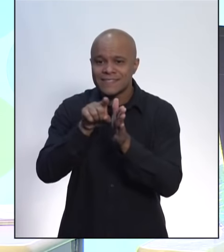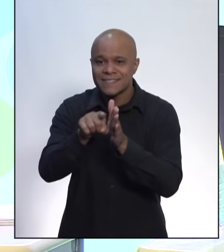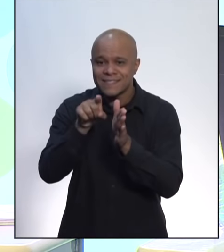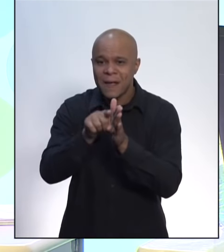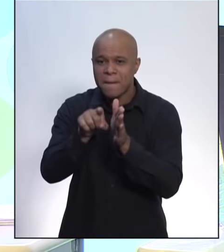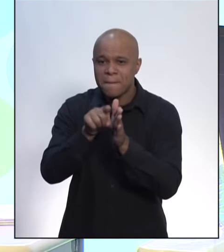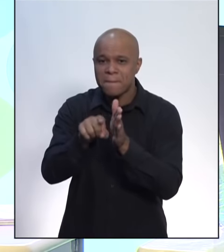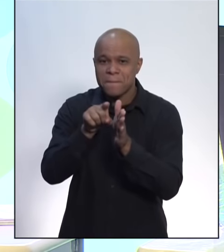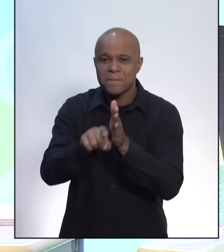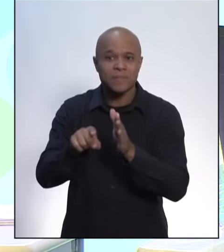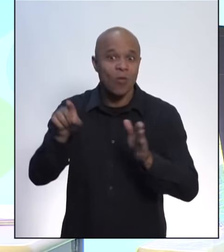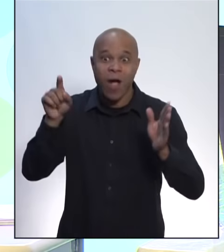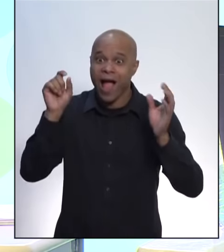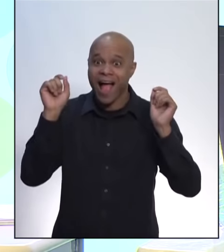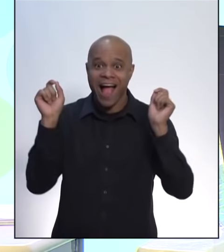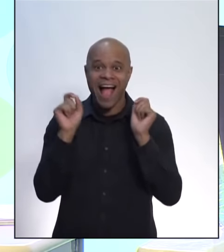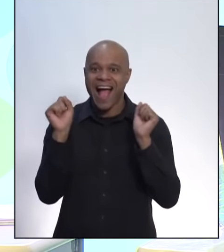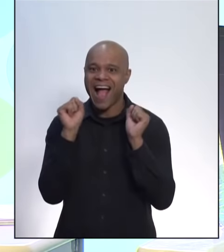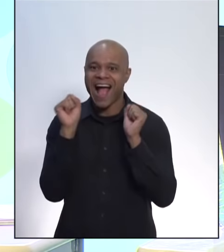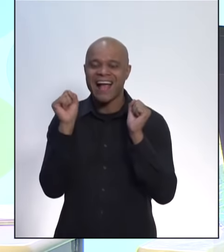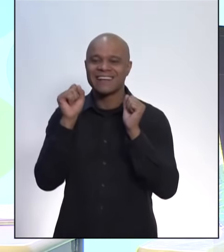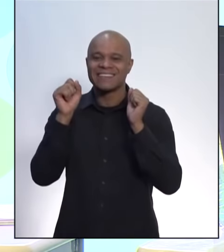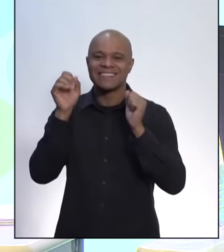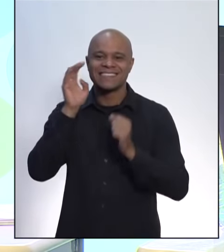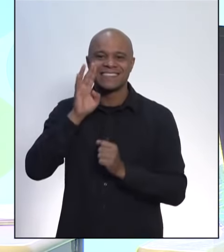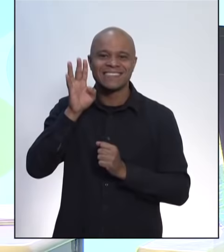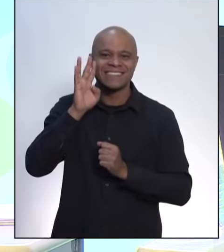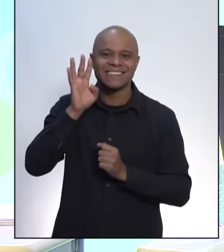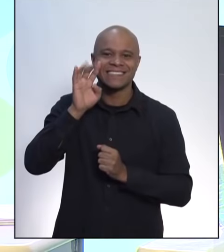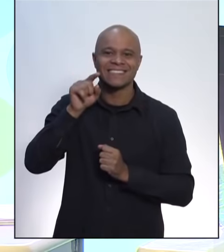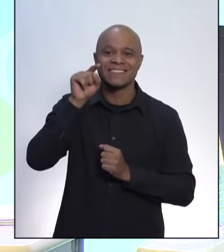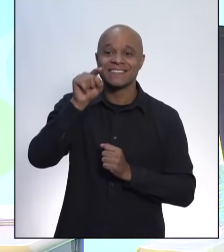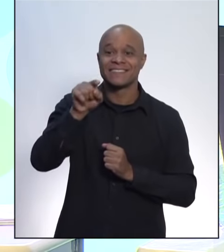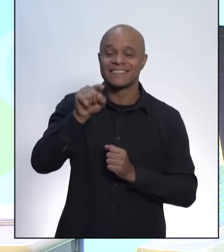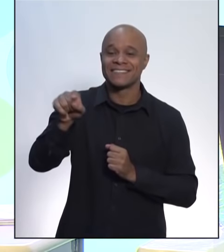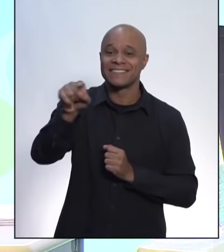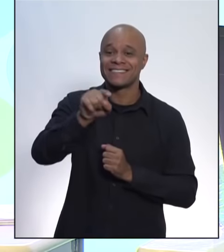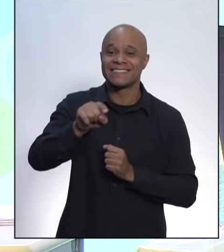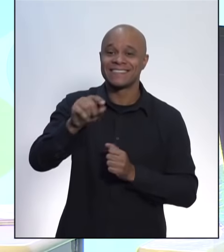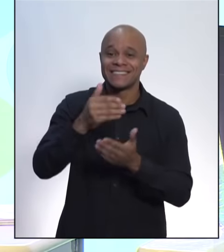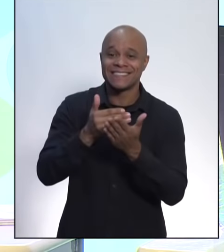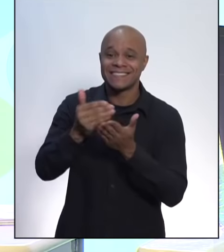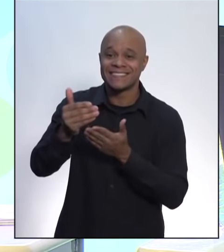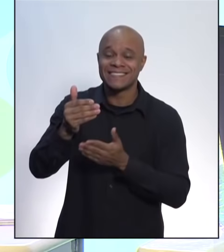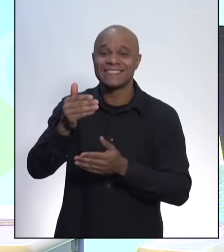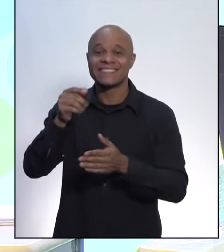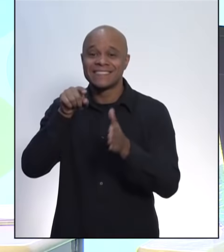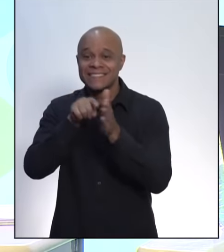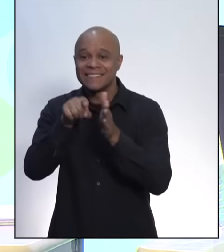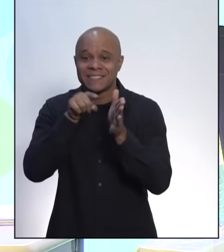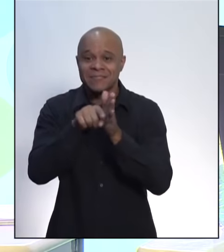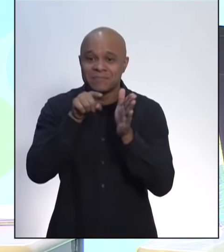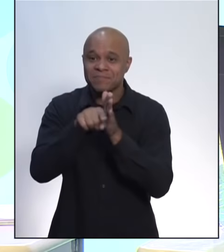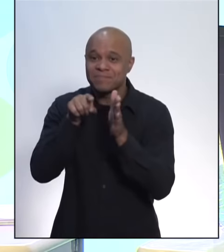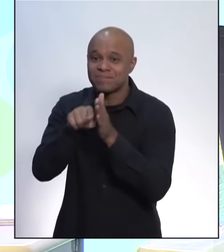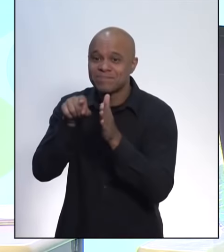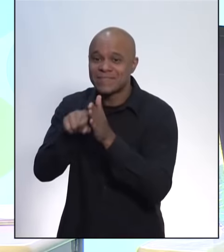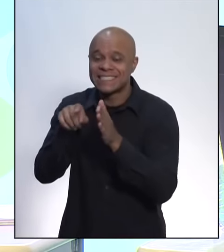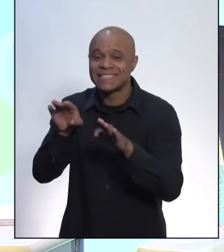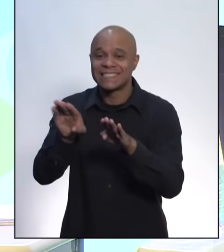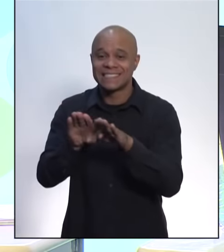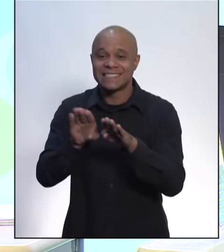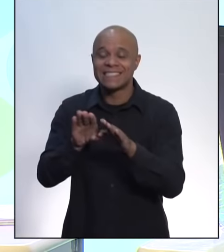gente super legal vocês estão fazendo iniciação científica vocês estão fazendo pesquisa na